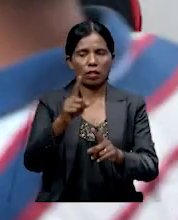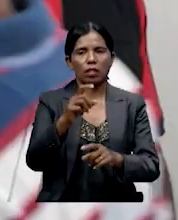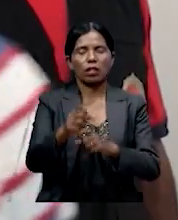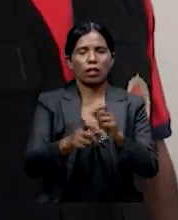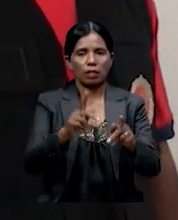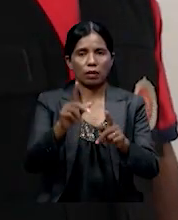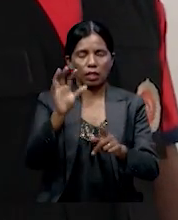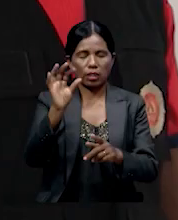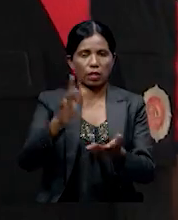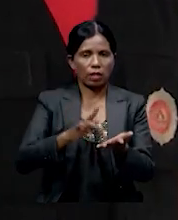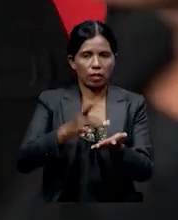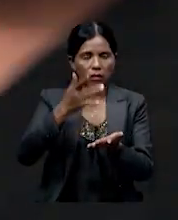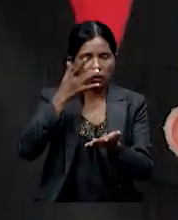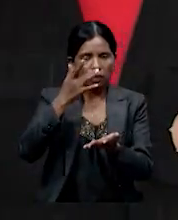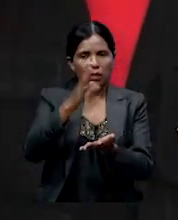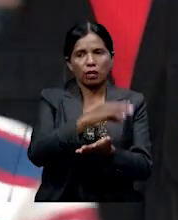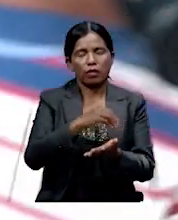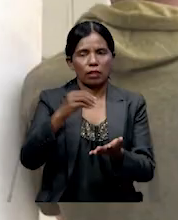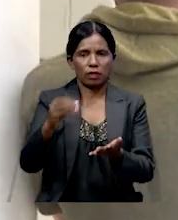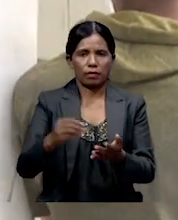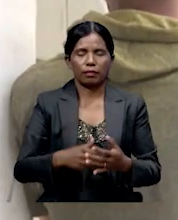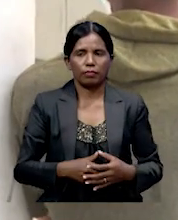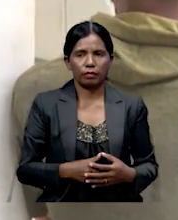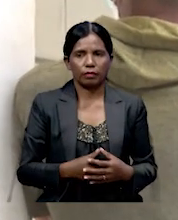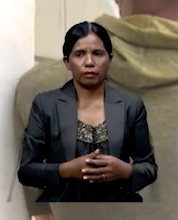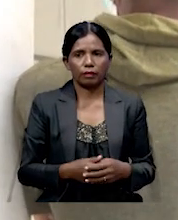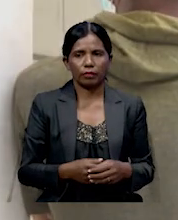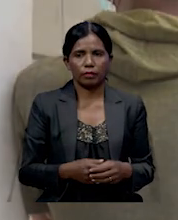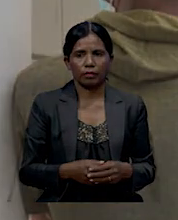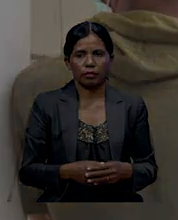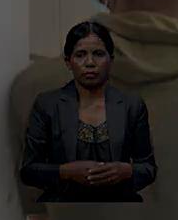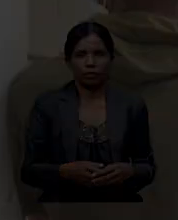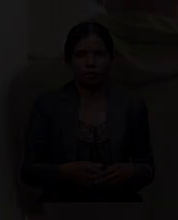nebe envolve ia caso ilícito droga ne. Juliana Soares, Marito da Costa, Jemen.